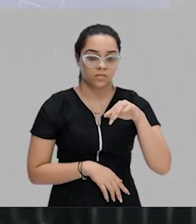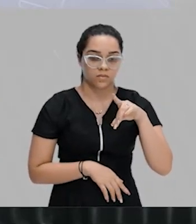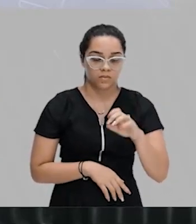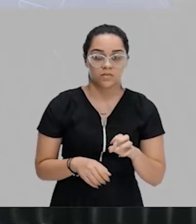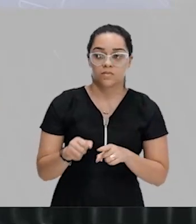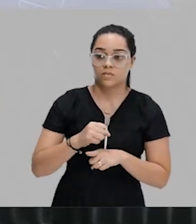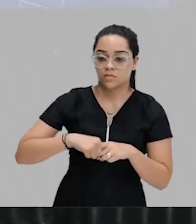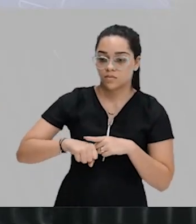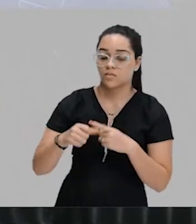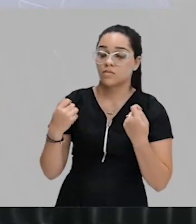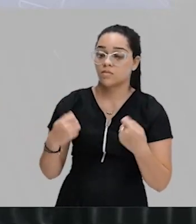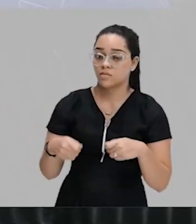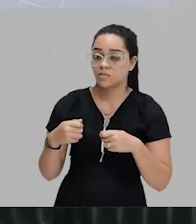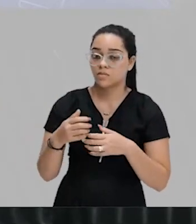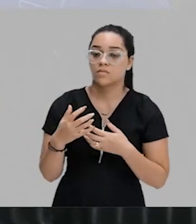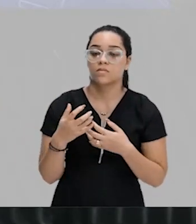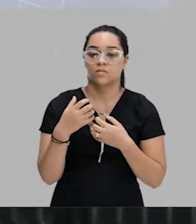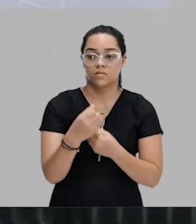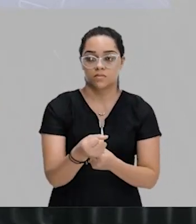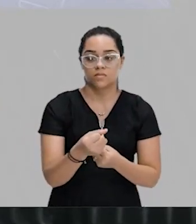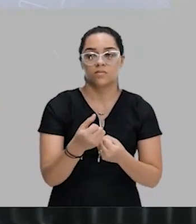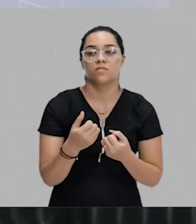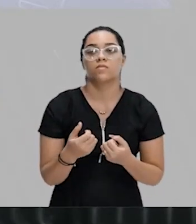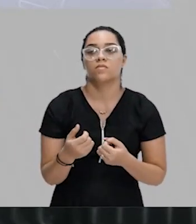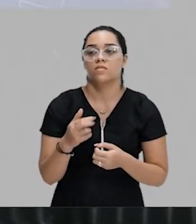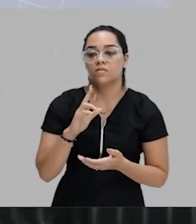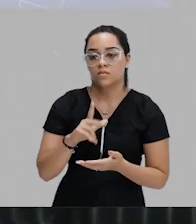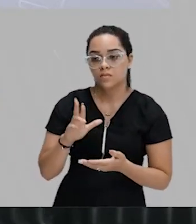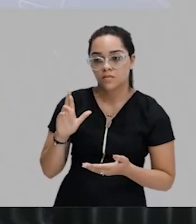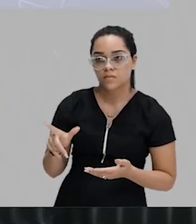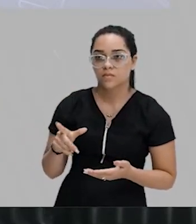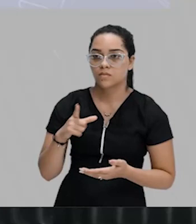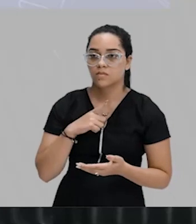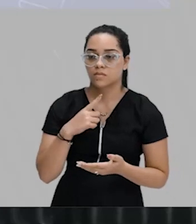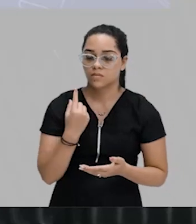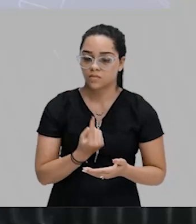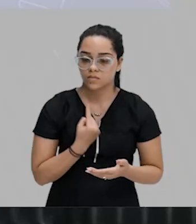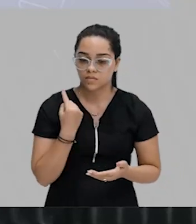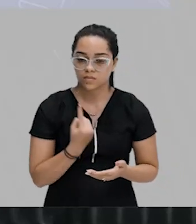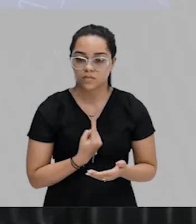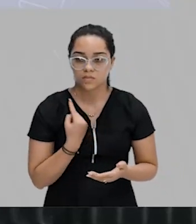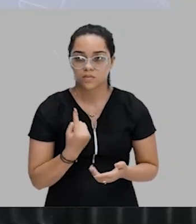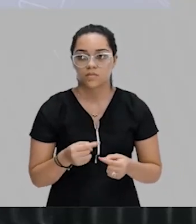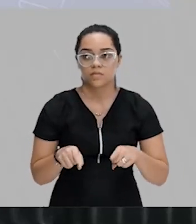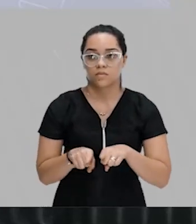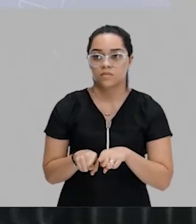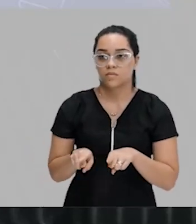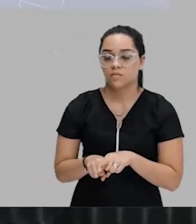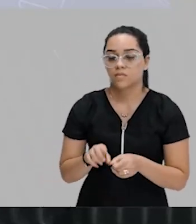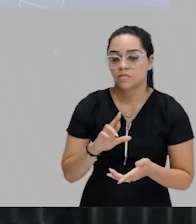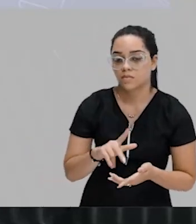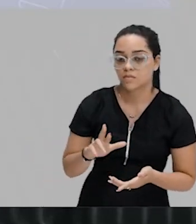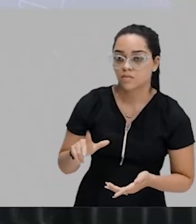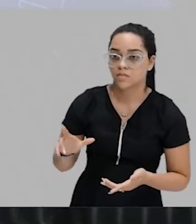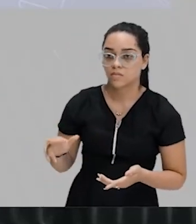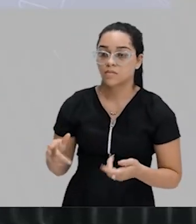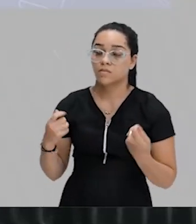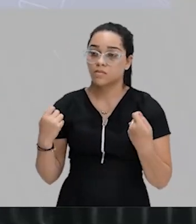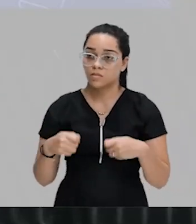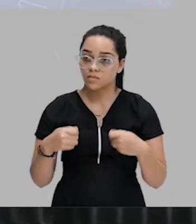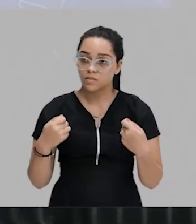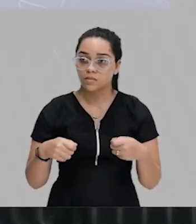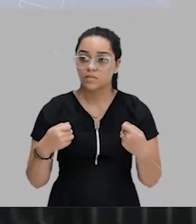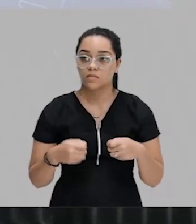eles têm que defender o plural, o individual, o multicultural. É